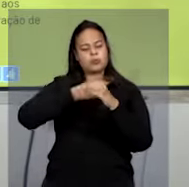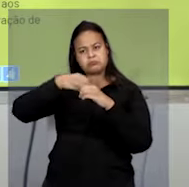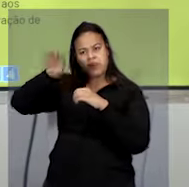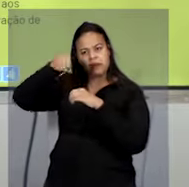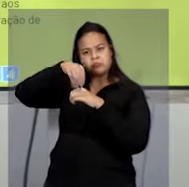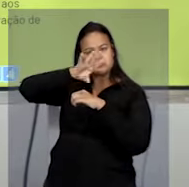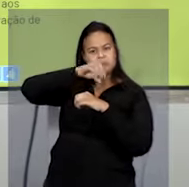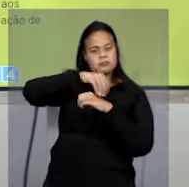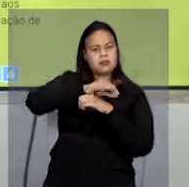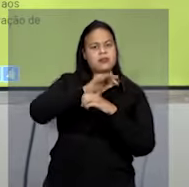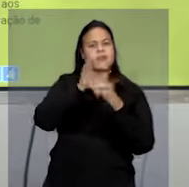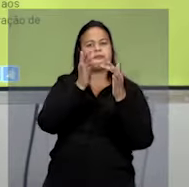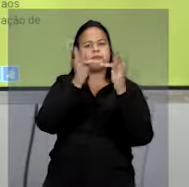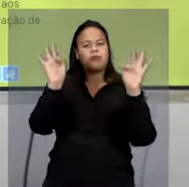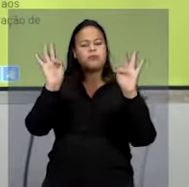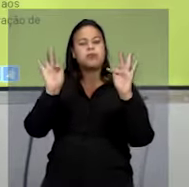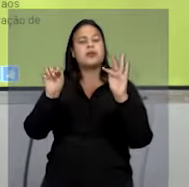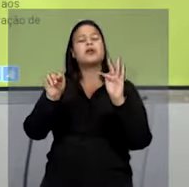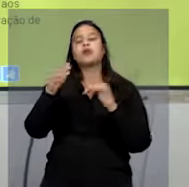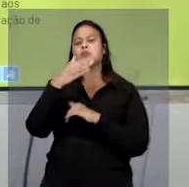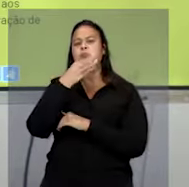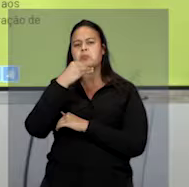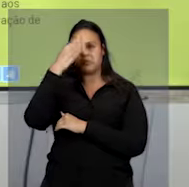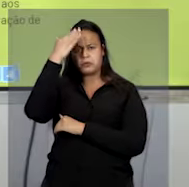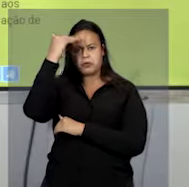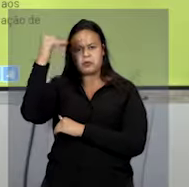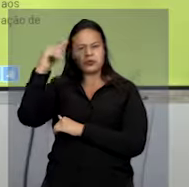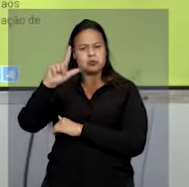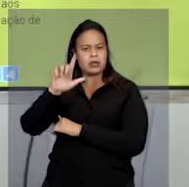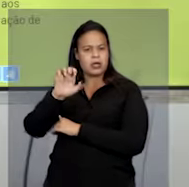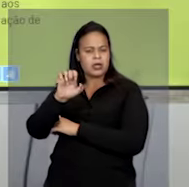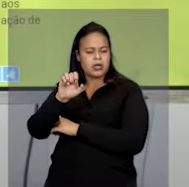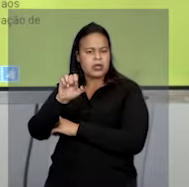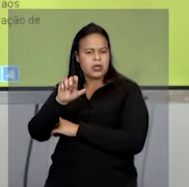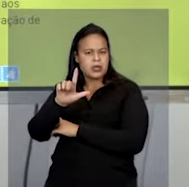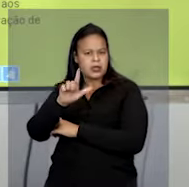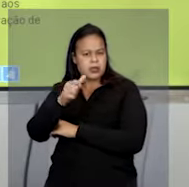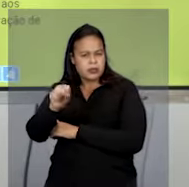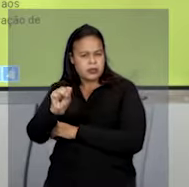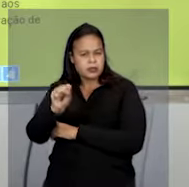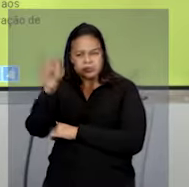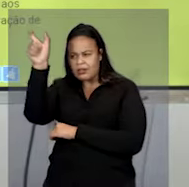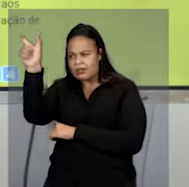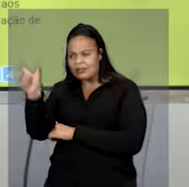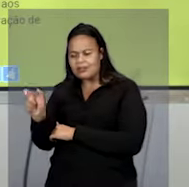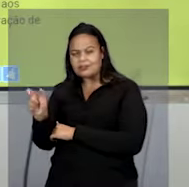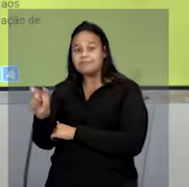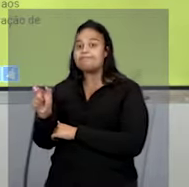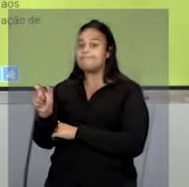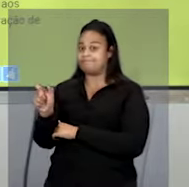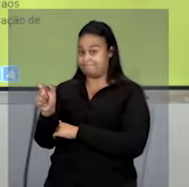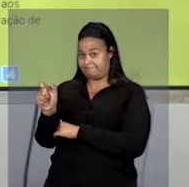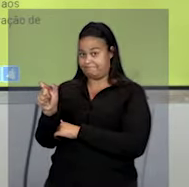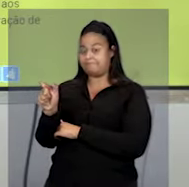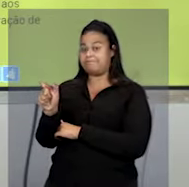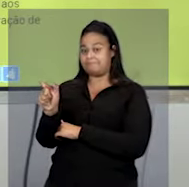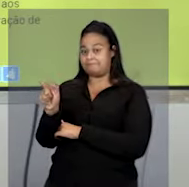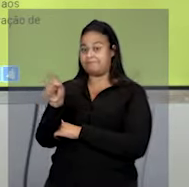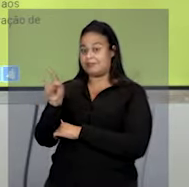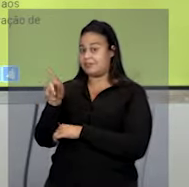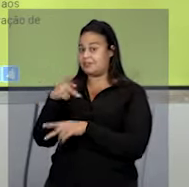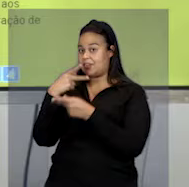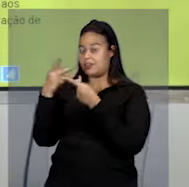montou aquelas fórmulas de Lewis, lembra lá dos elétrons da última camada? É disso que nós estamos falando.